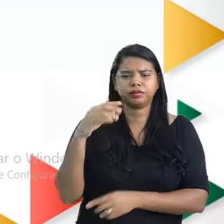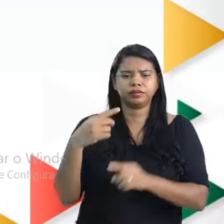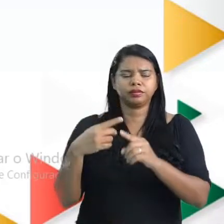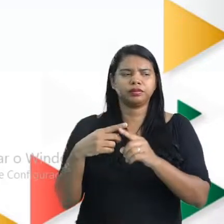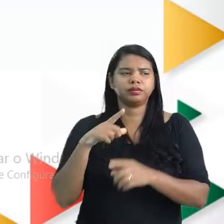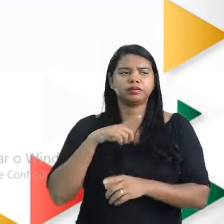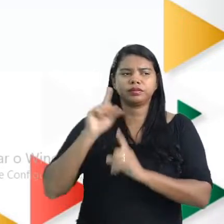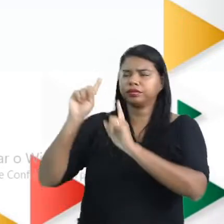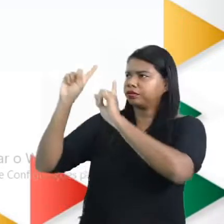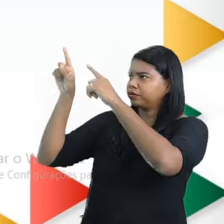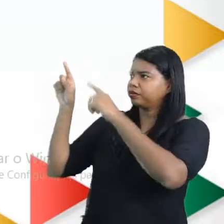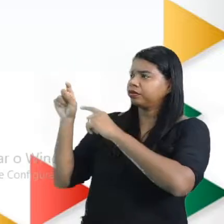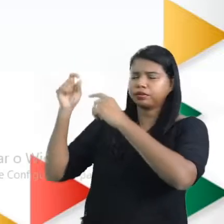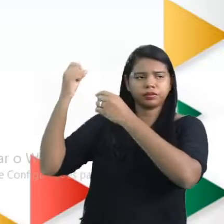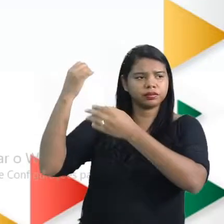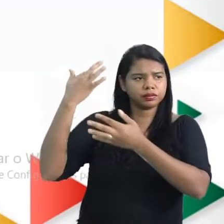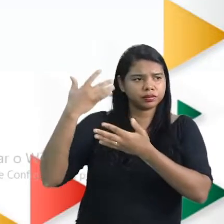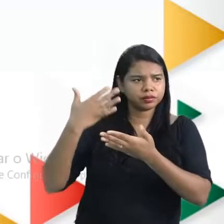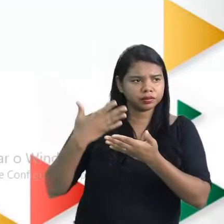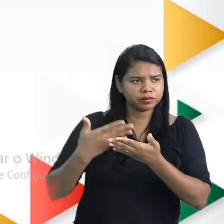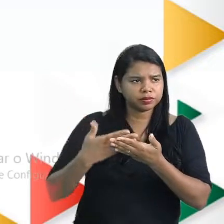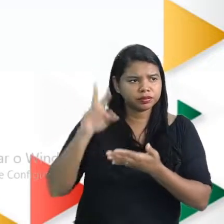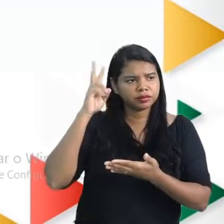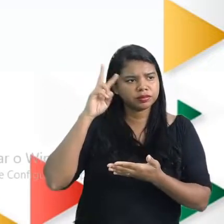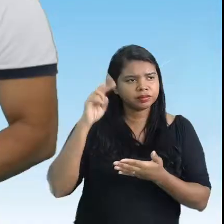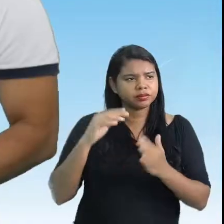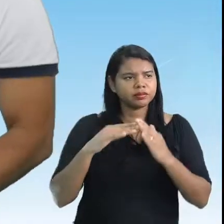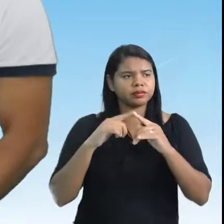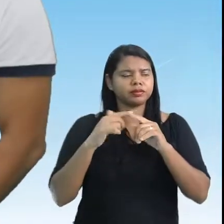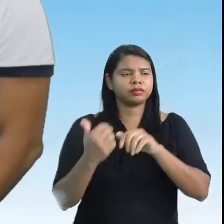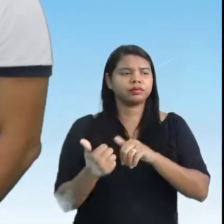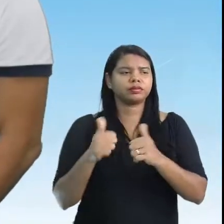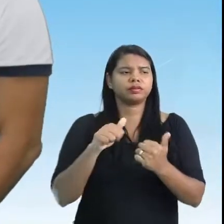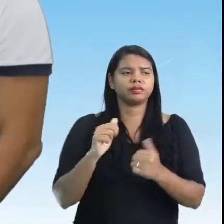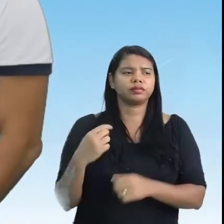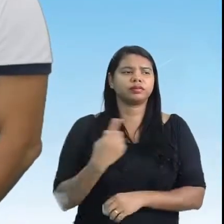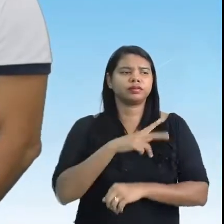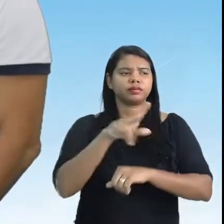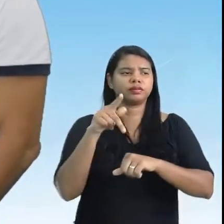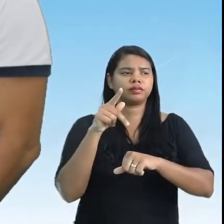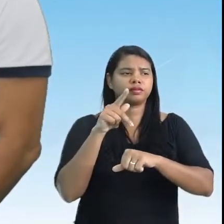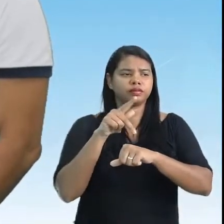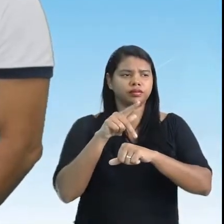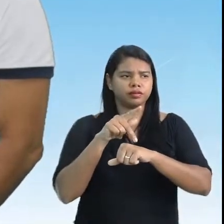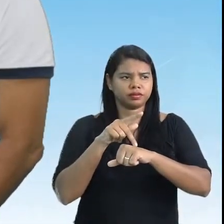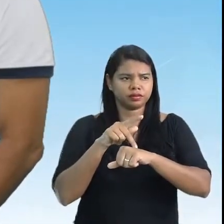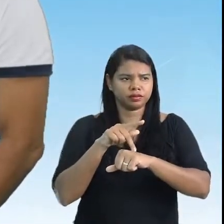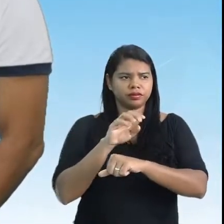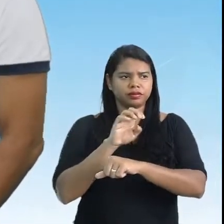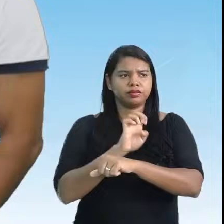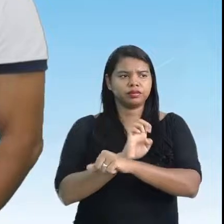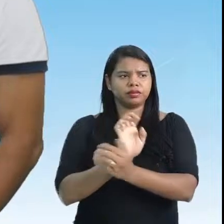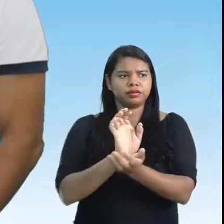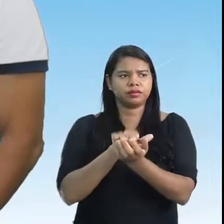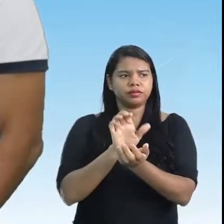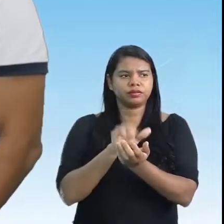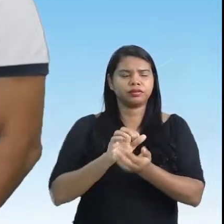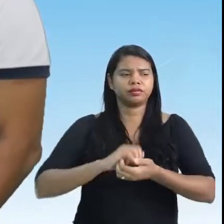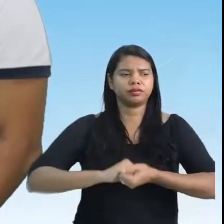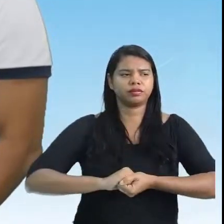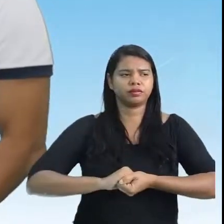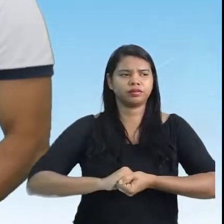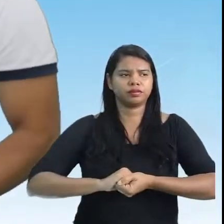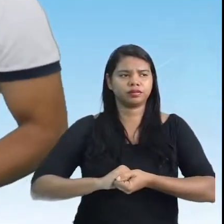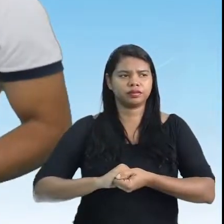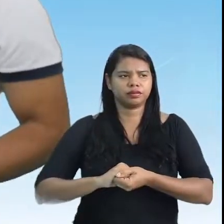seguinte, é a história da Igreja Batista, certo? Em nosso país, em nosso estado. Então, professor, é